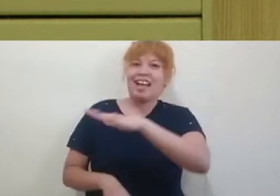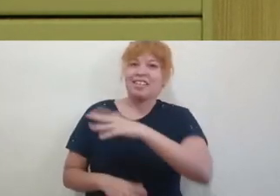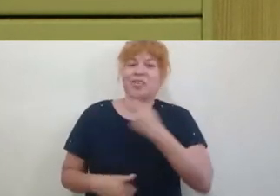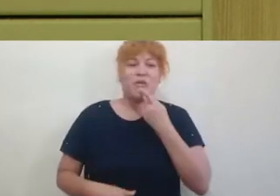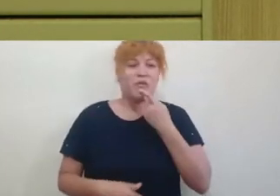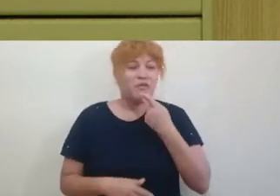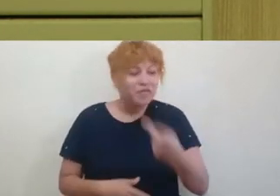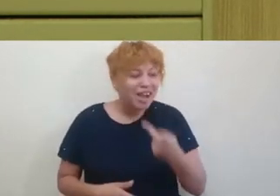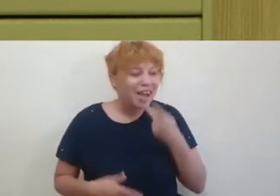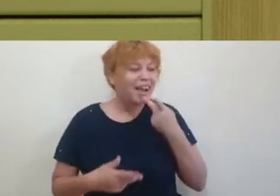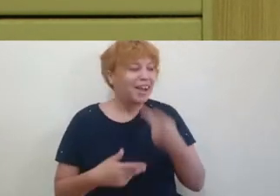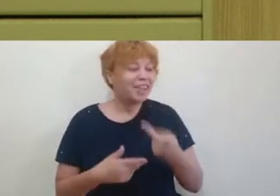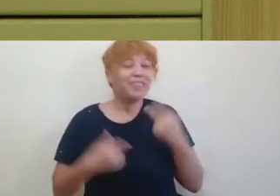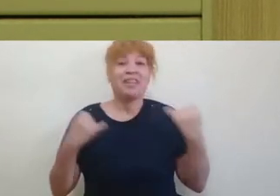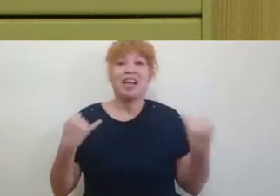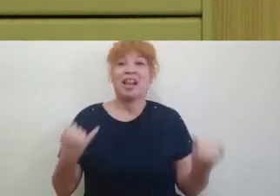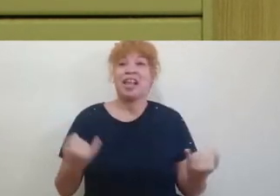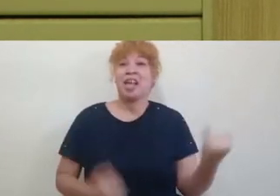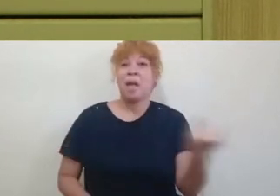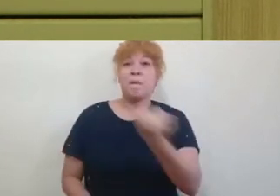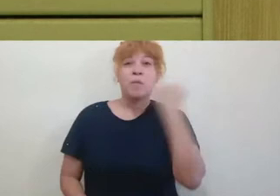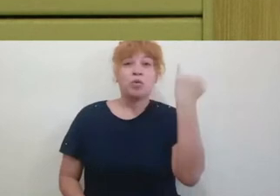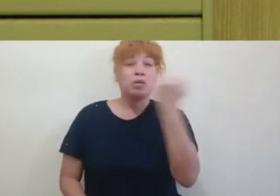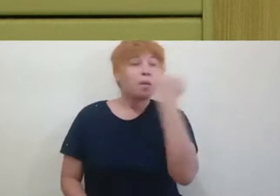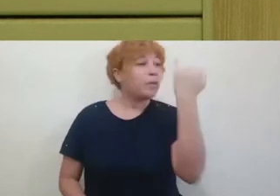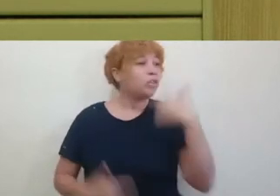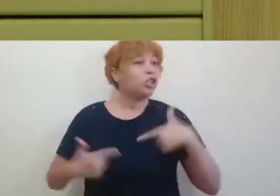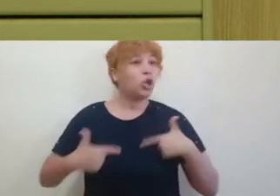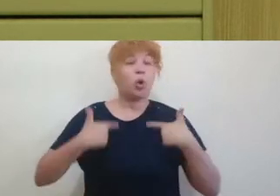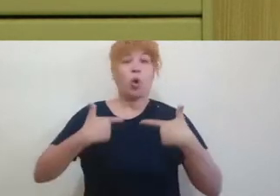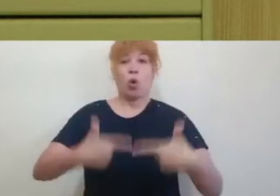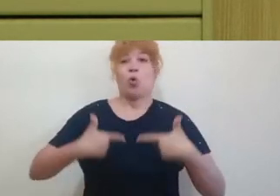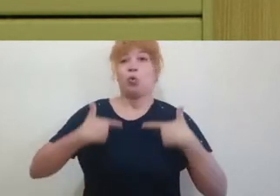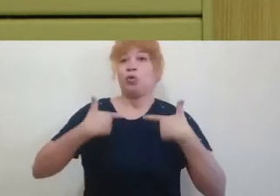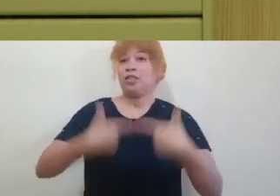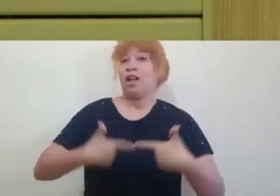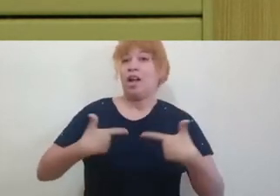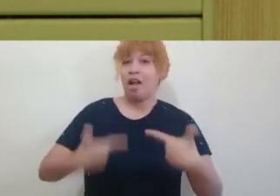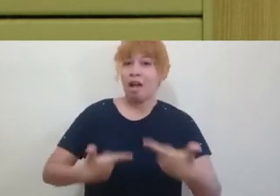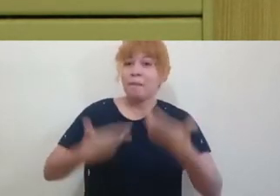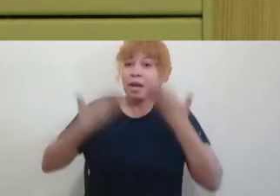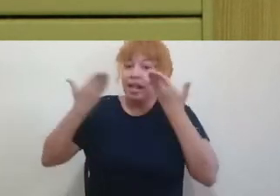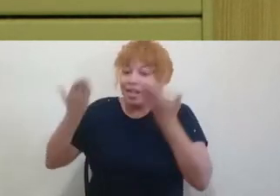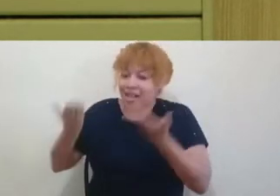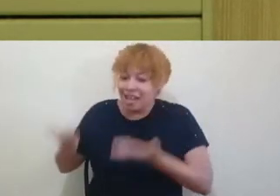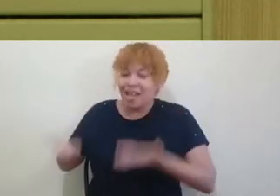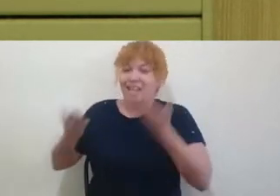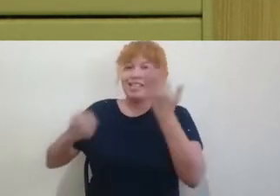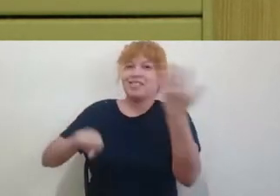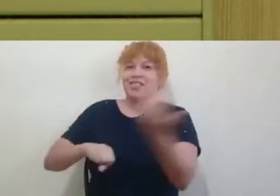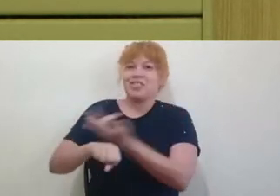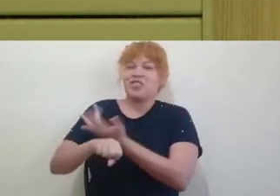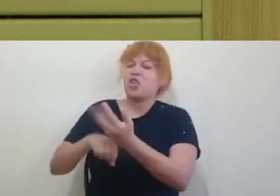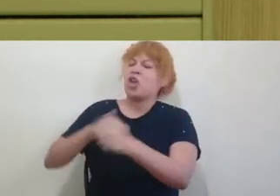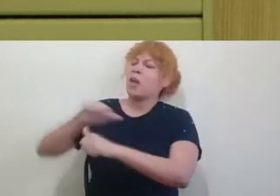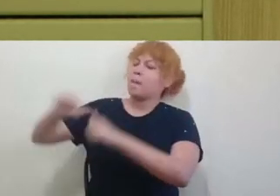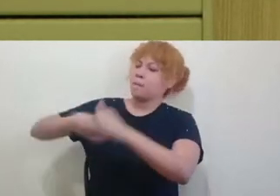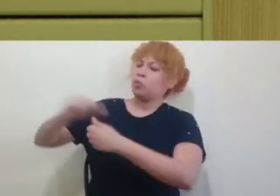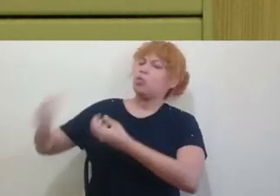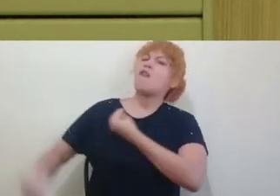caloroso. Fiquem com a minha emoção de estar hoje aqui com vocês. Eu estou vendo vocês lá no YouTube